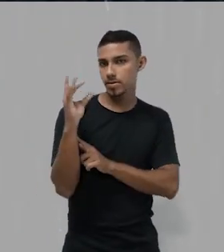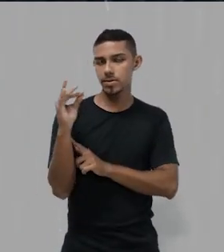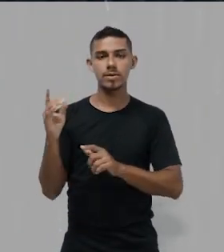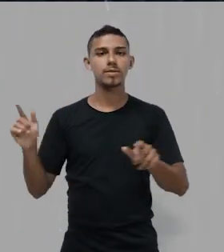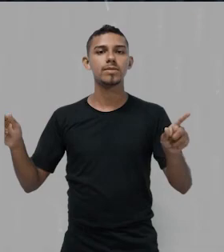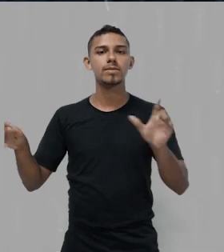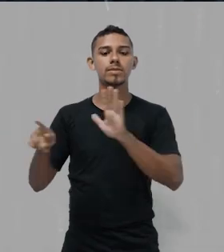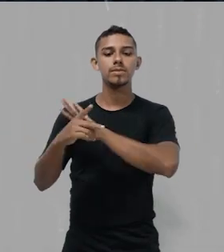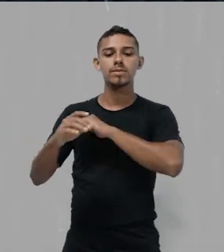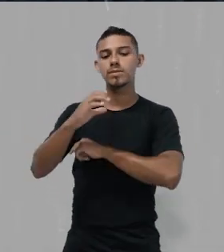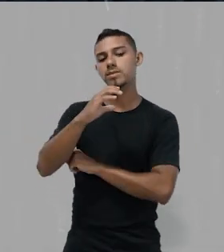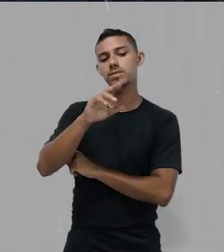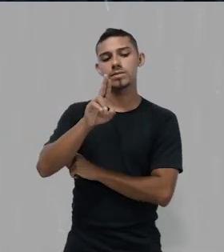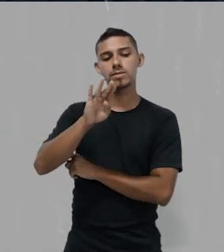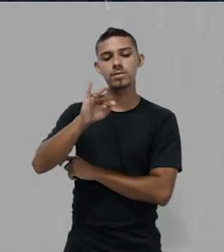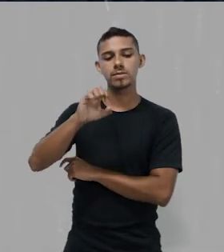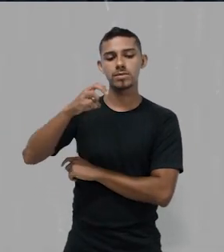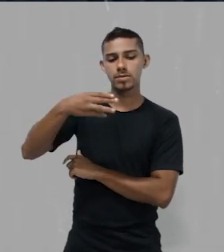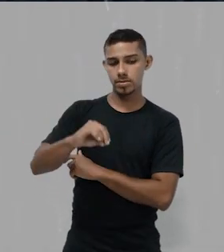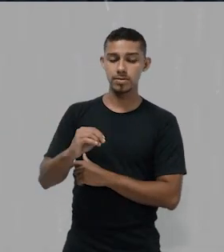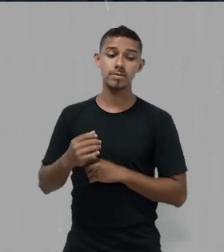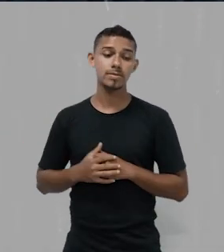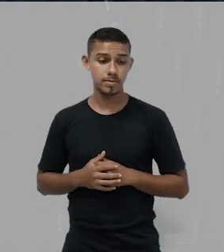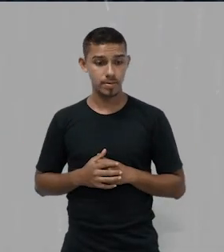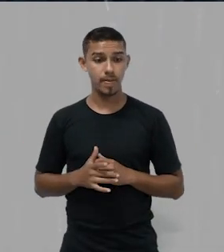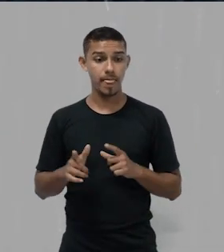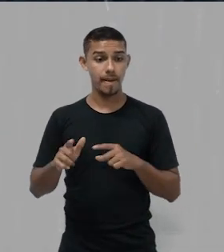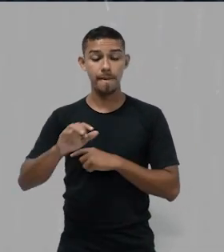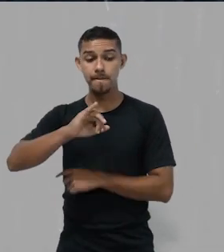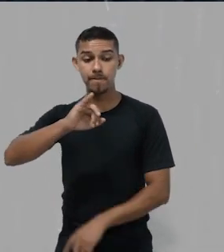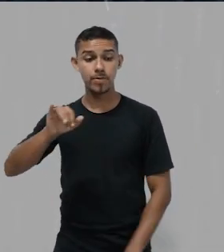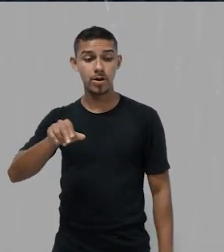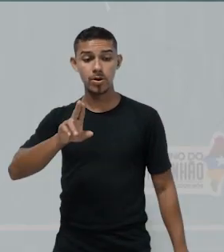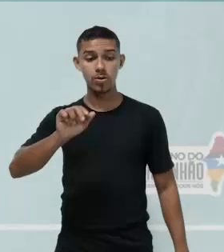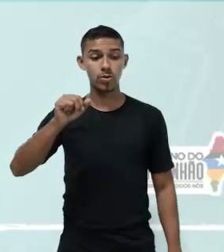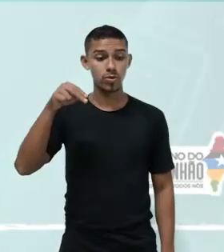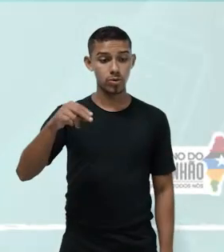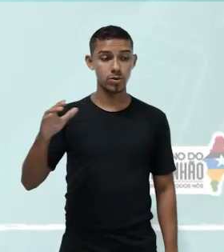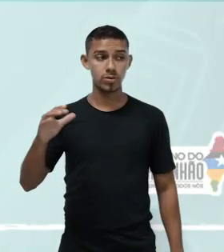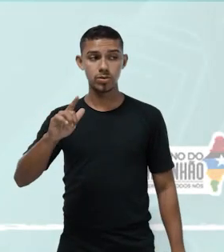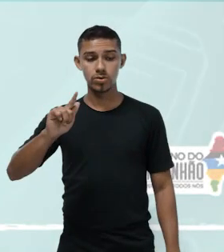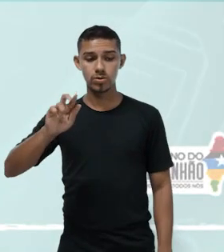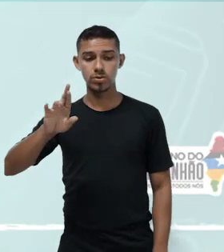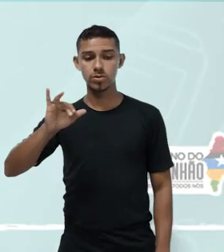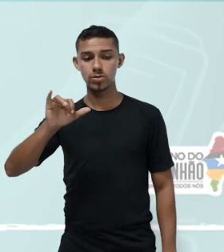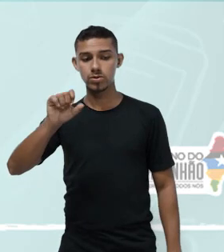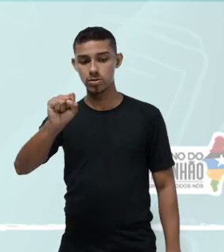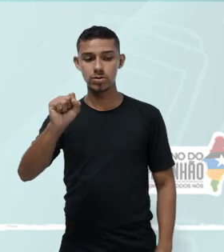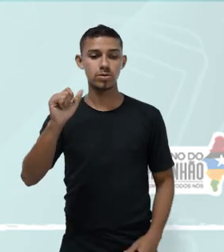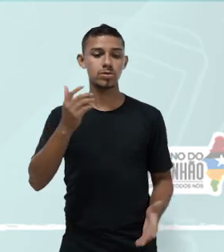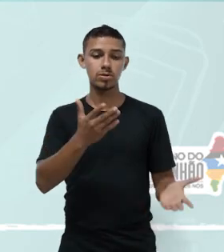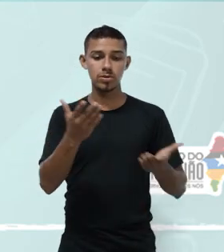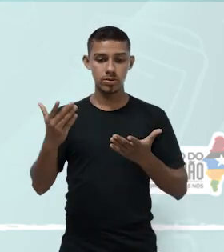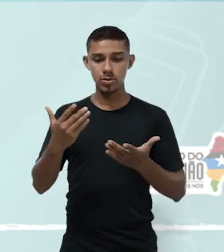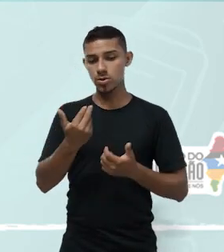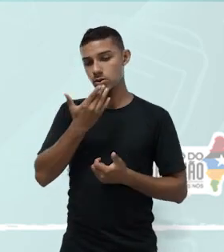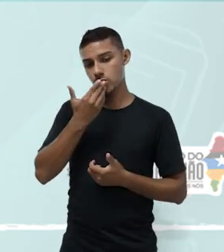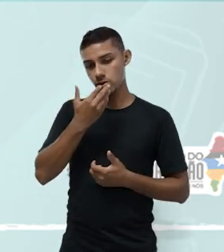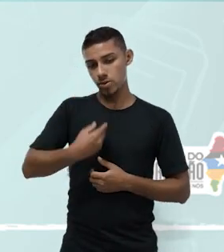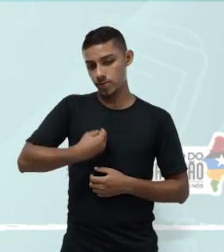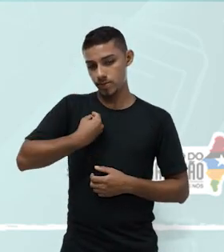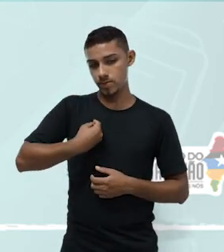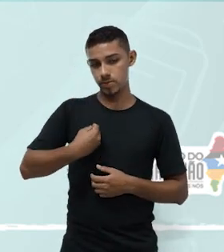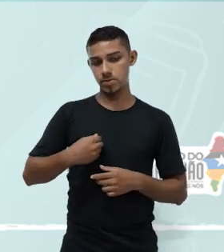cubismo sintético. Juan Gris, né? Ele trabalhou com cores vivas e naturais, perspectiva, e ele